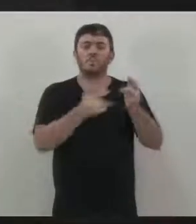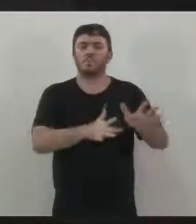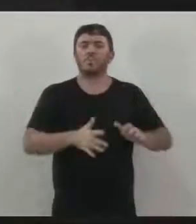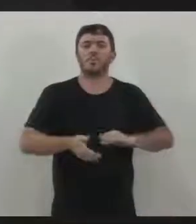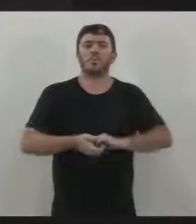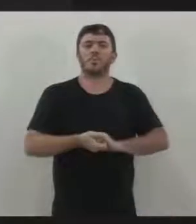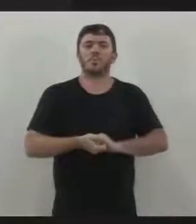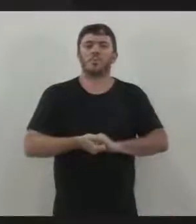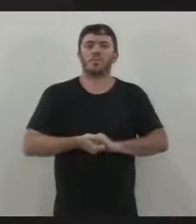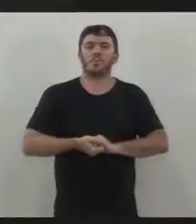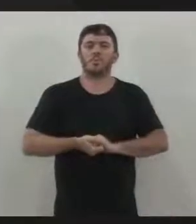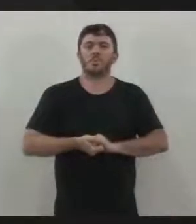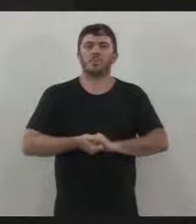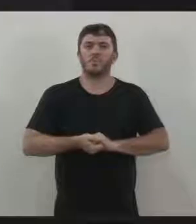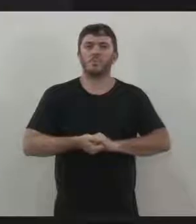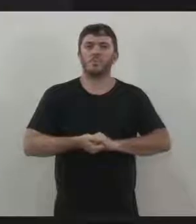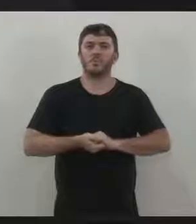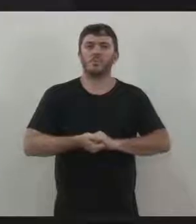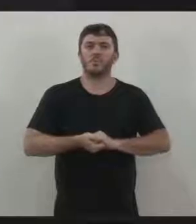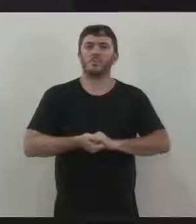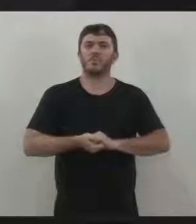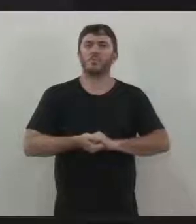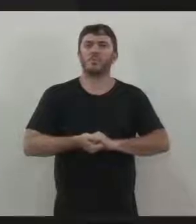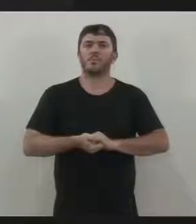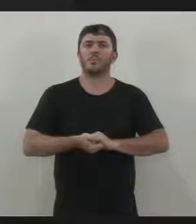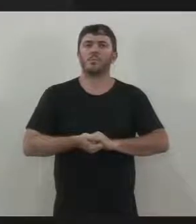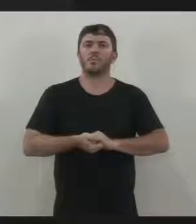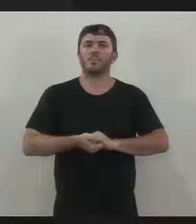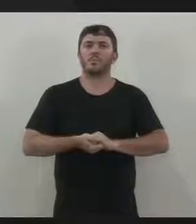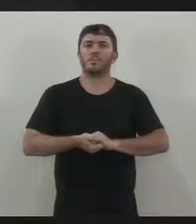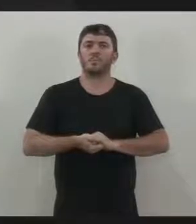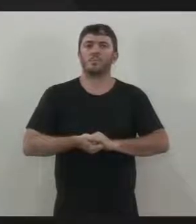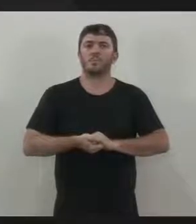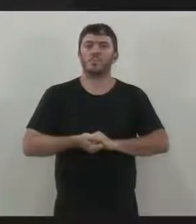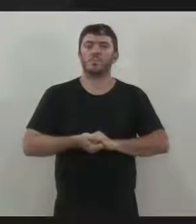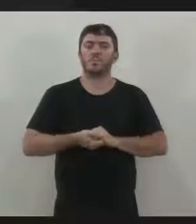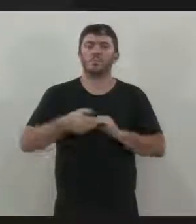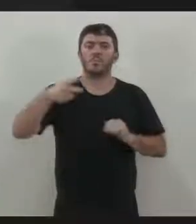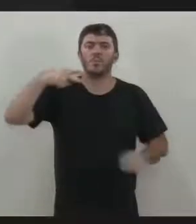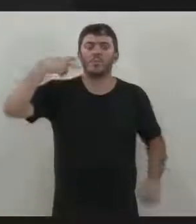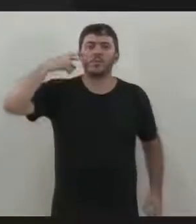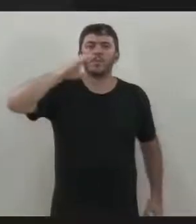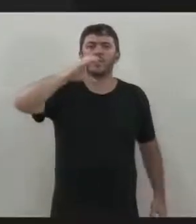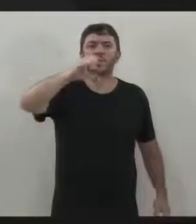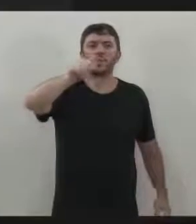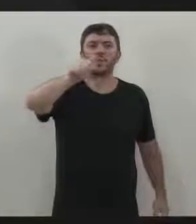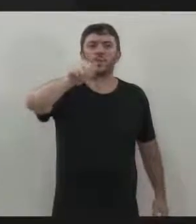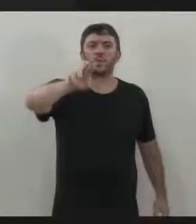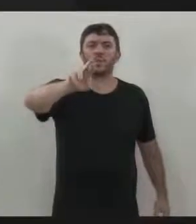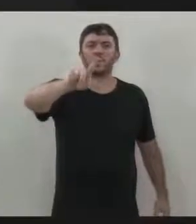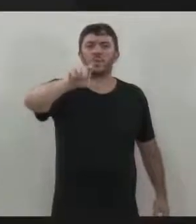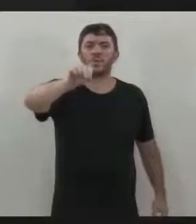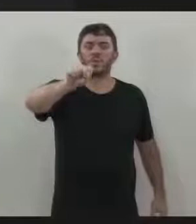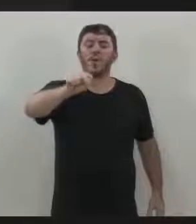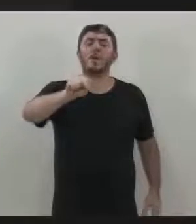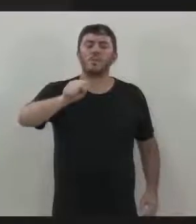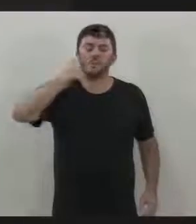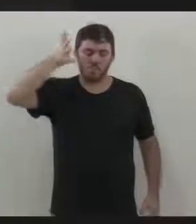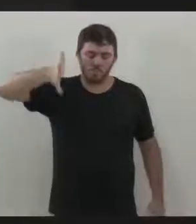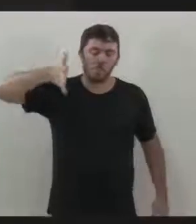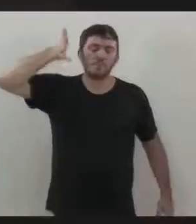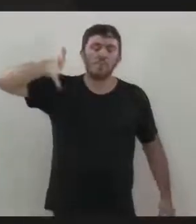Dispenso. Vou fazer um comentário muito rápido aqui. Vereador Carlos Florentino. Peço a palavra, senhor